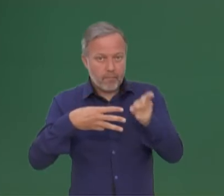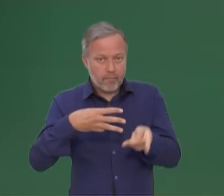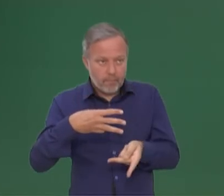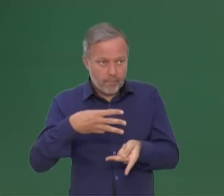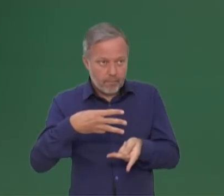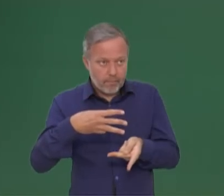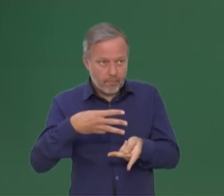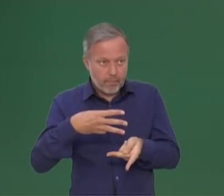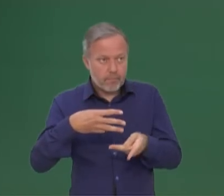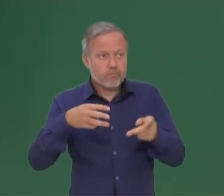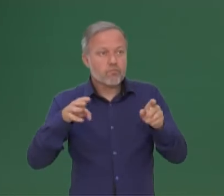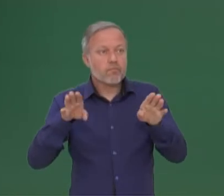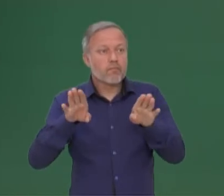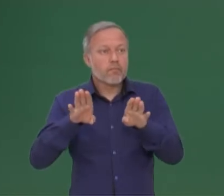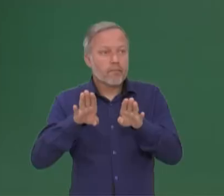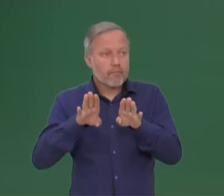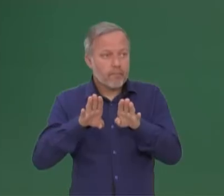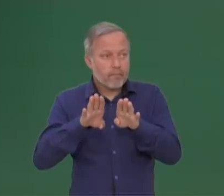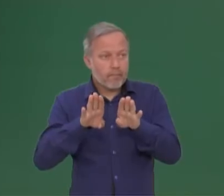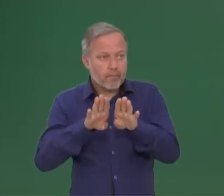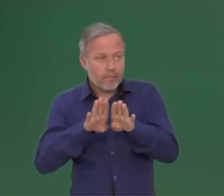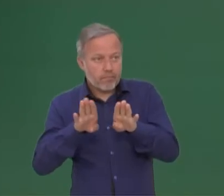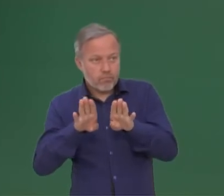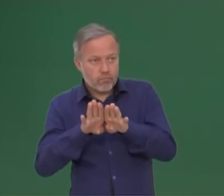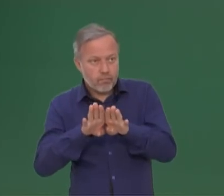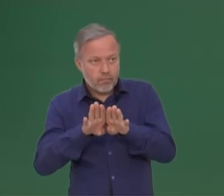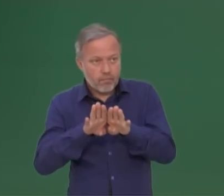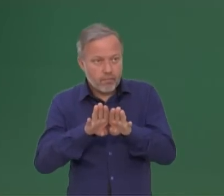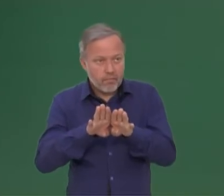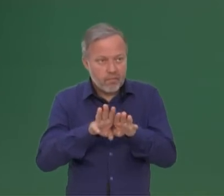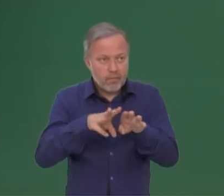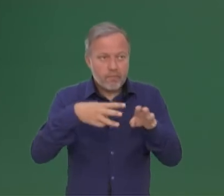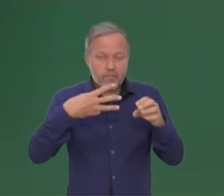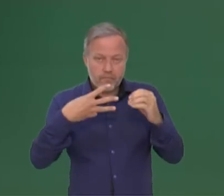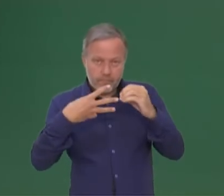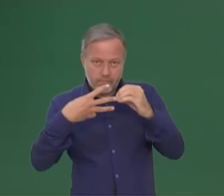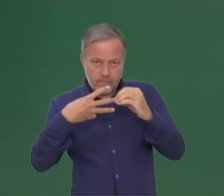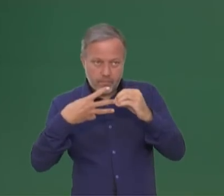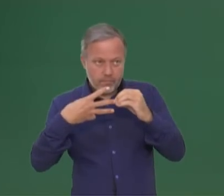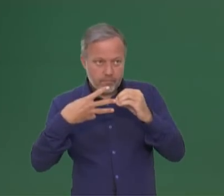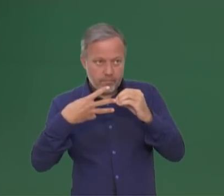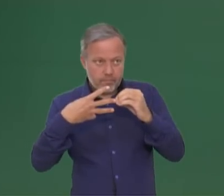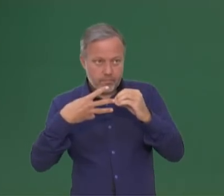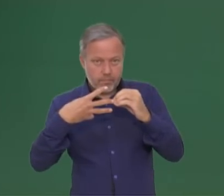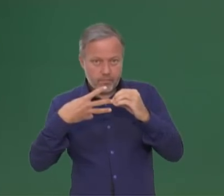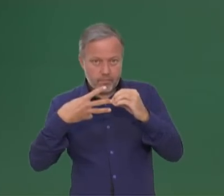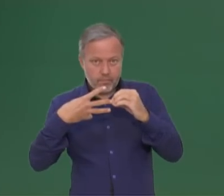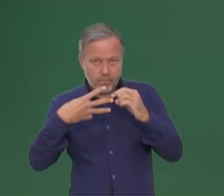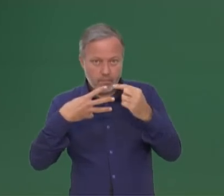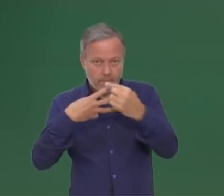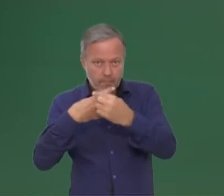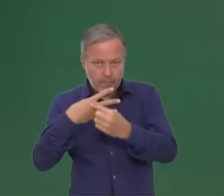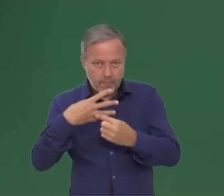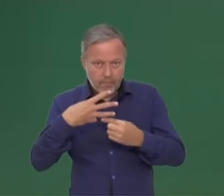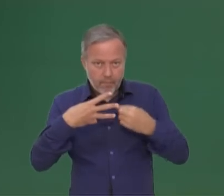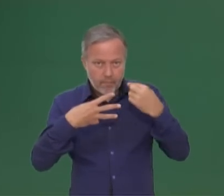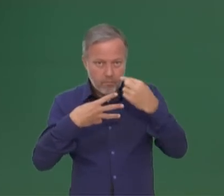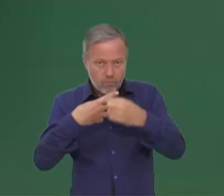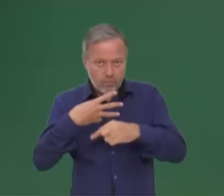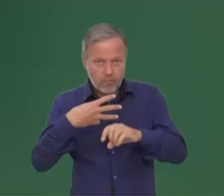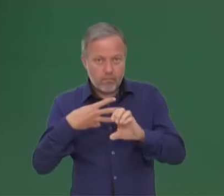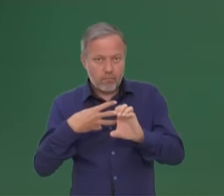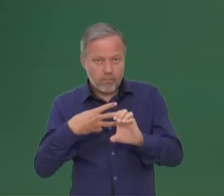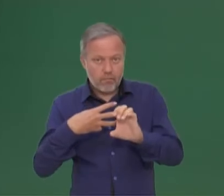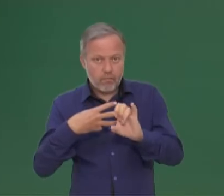minha perna, uma célula óssea, uma célula sanguínea ou um neurônio. Todas são células, eu dei exemplos de células